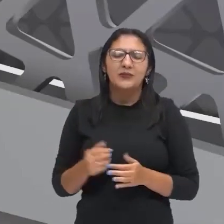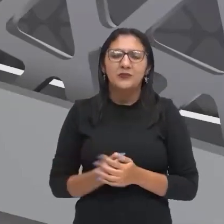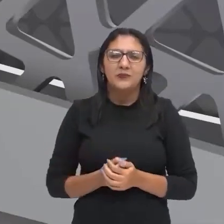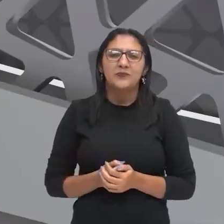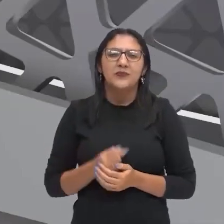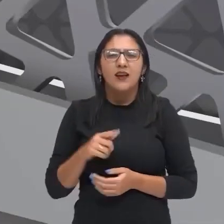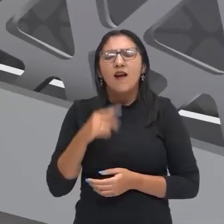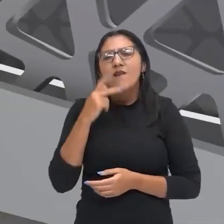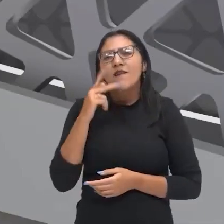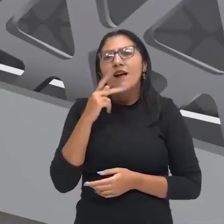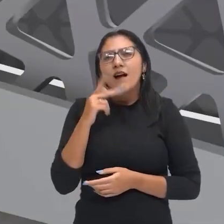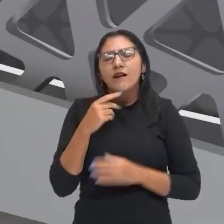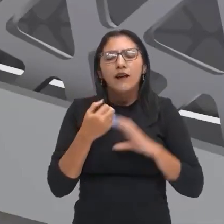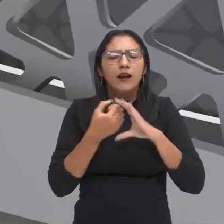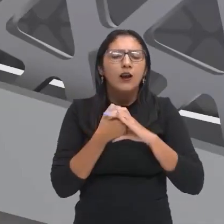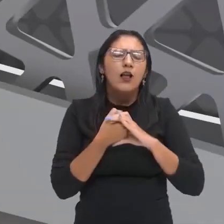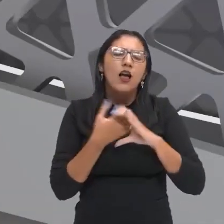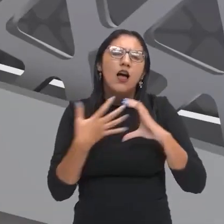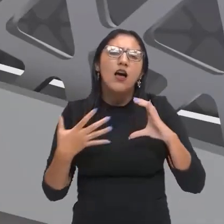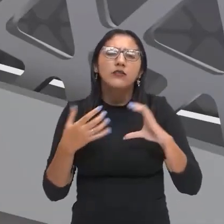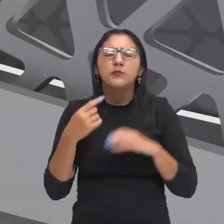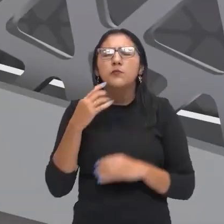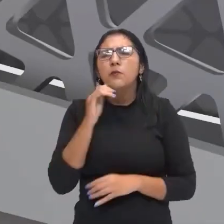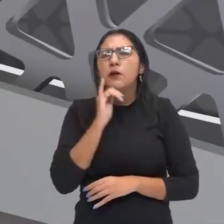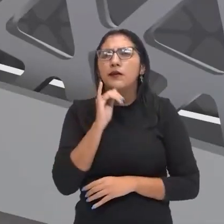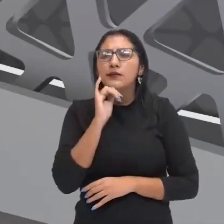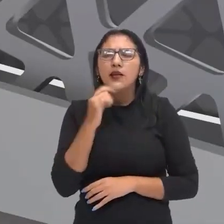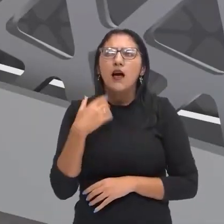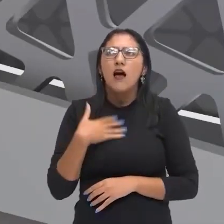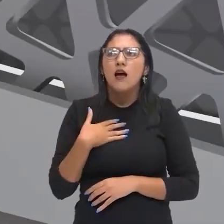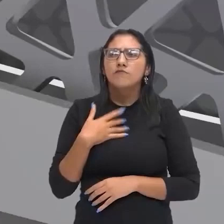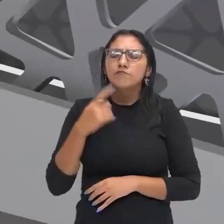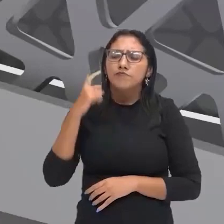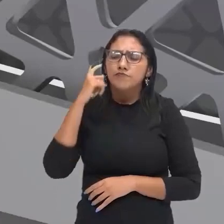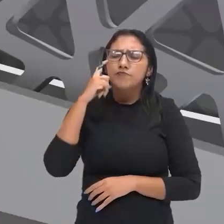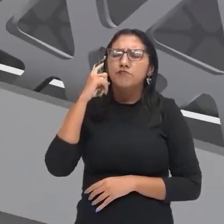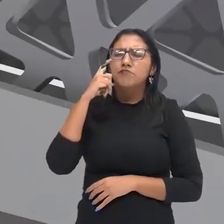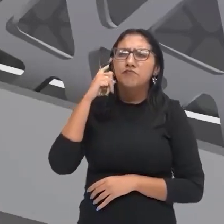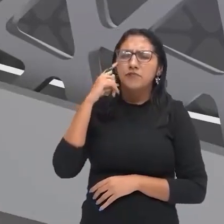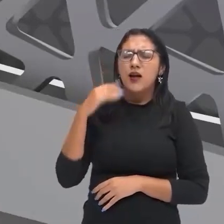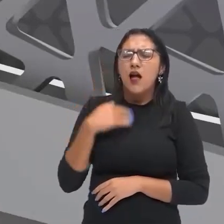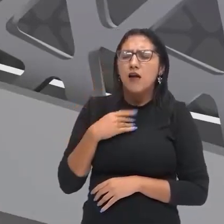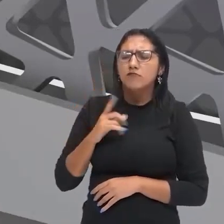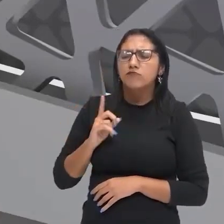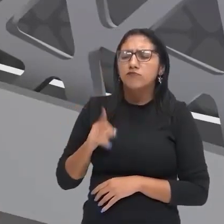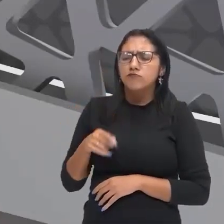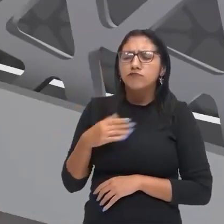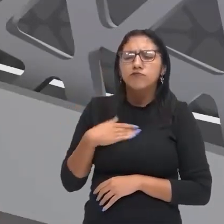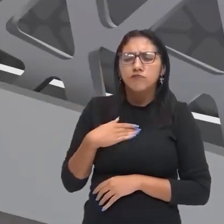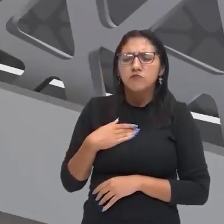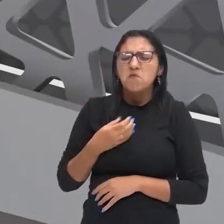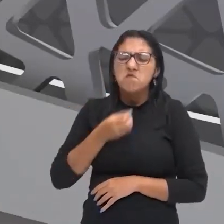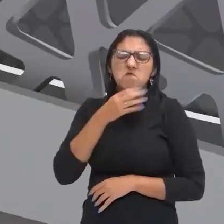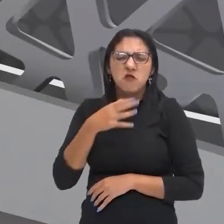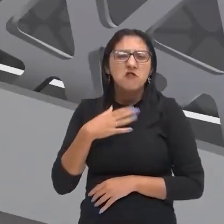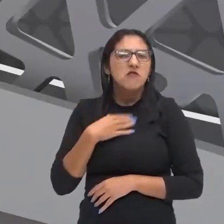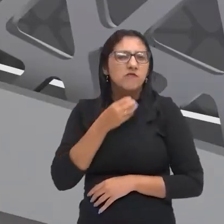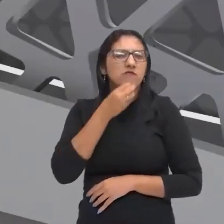estou falando naquela característica que você pensa assim, gente, nisso aqui eu me